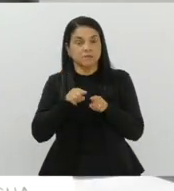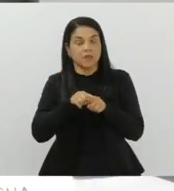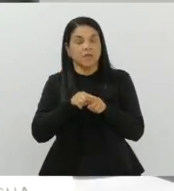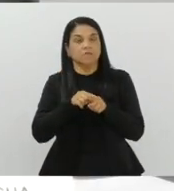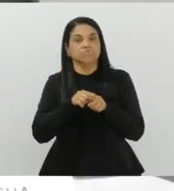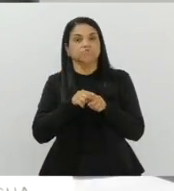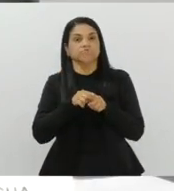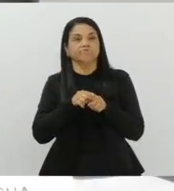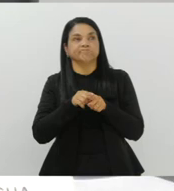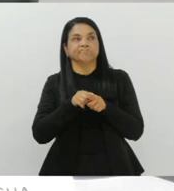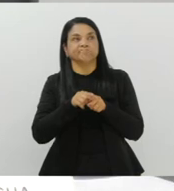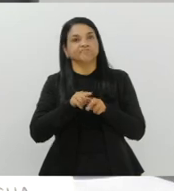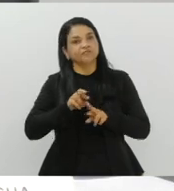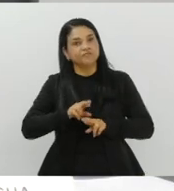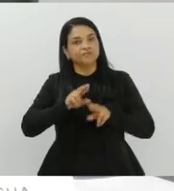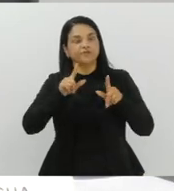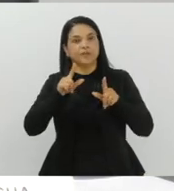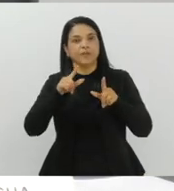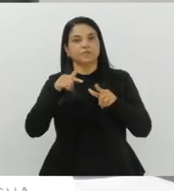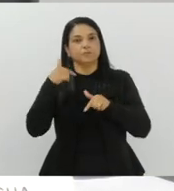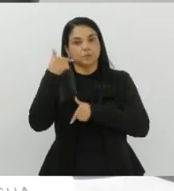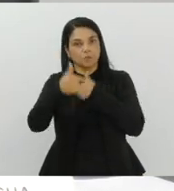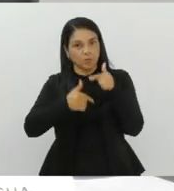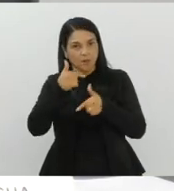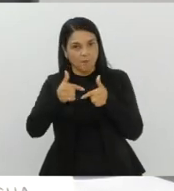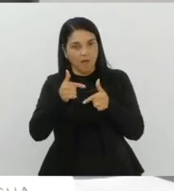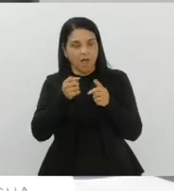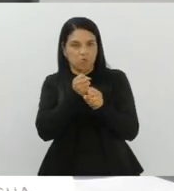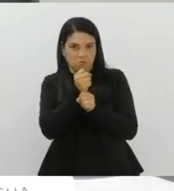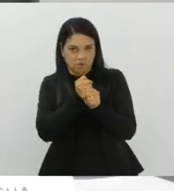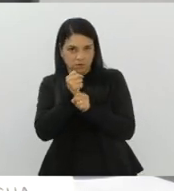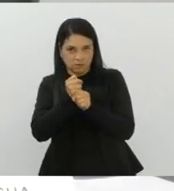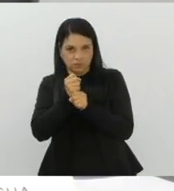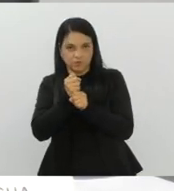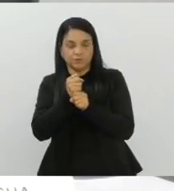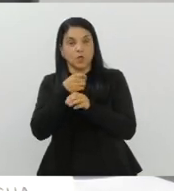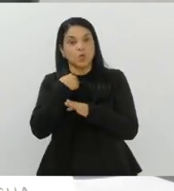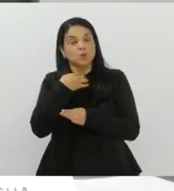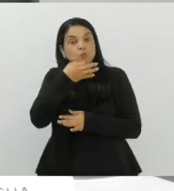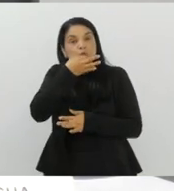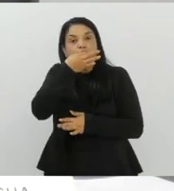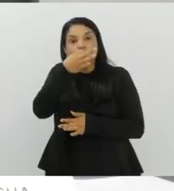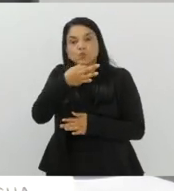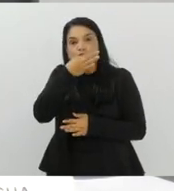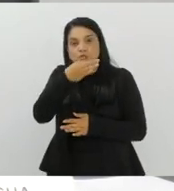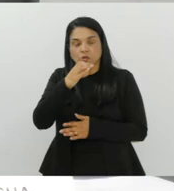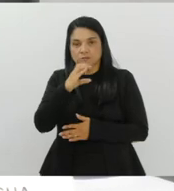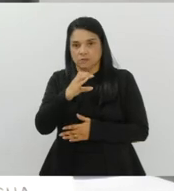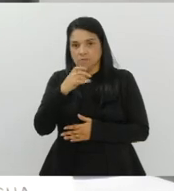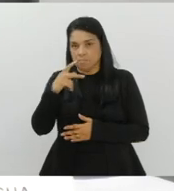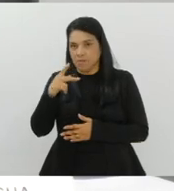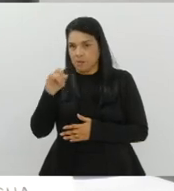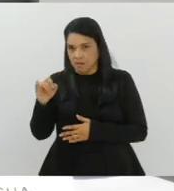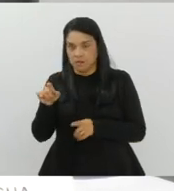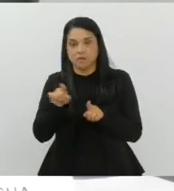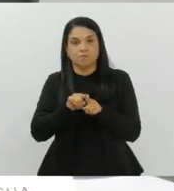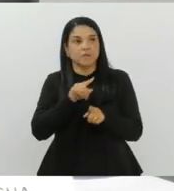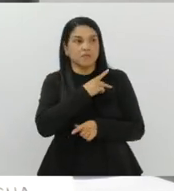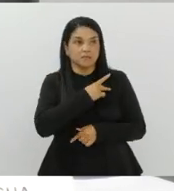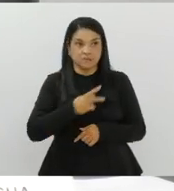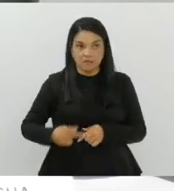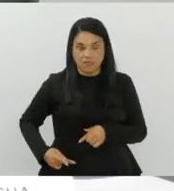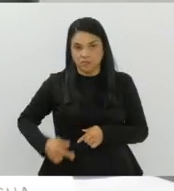e queria fazer uma sugestão à CPI. Eu acho, presidente e deputado Júlio, eu acho que